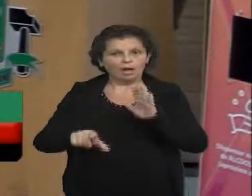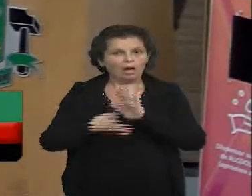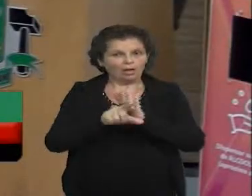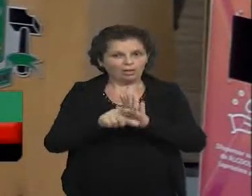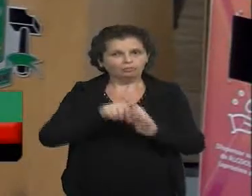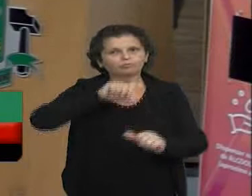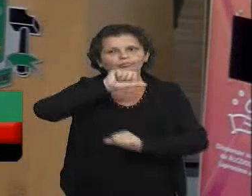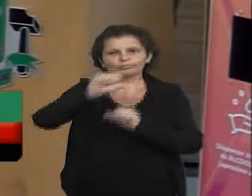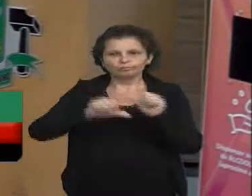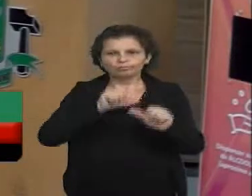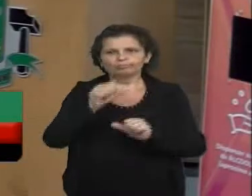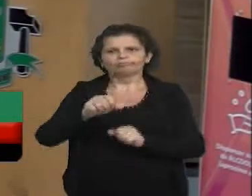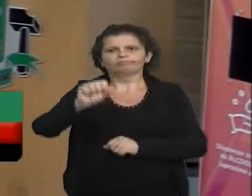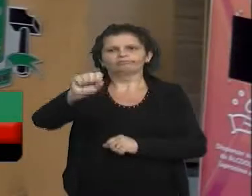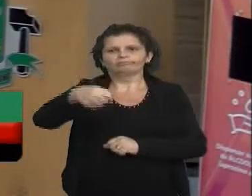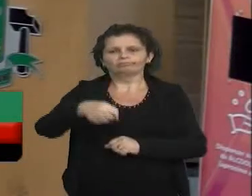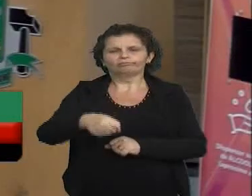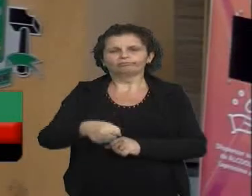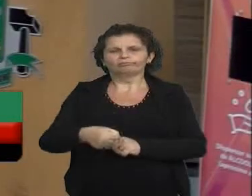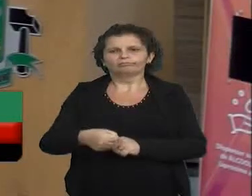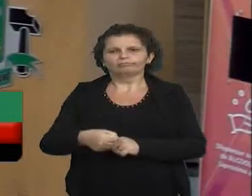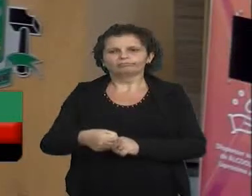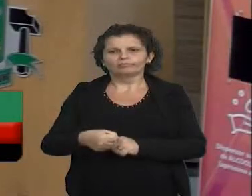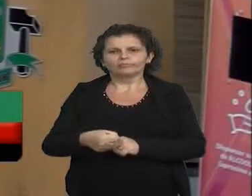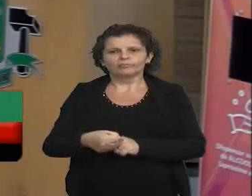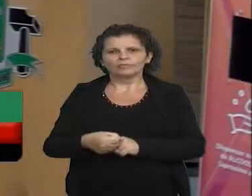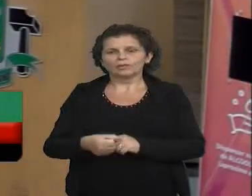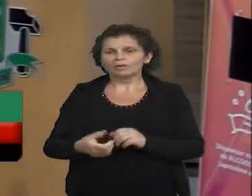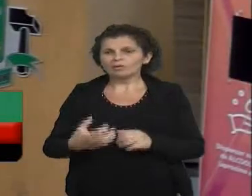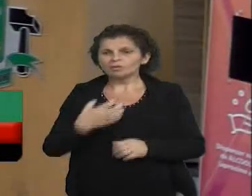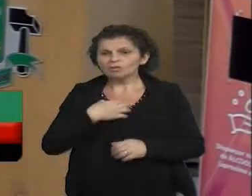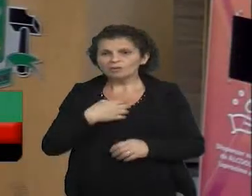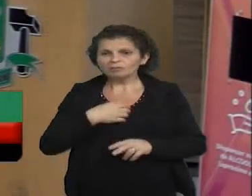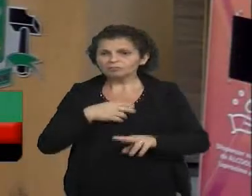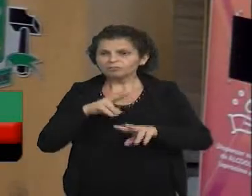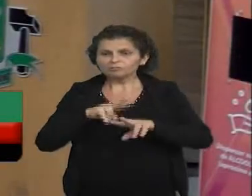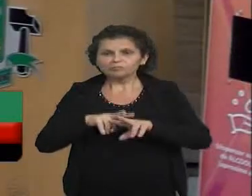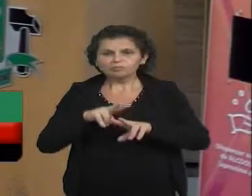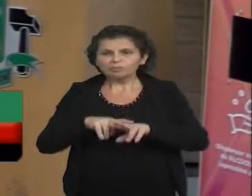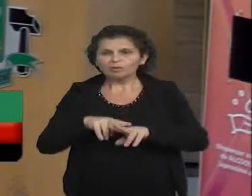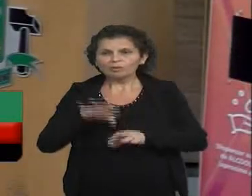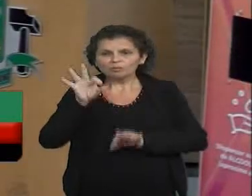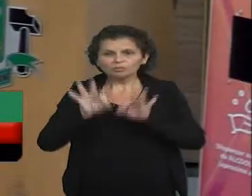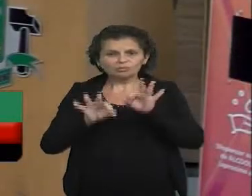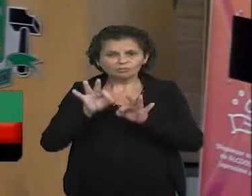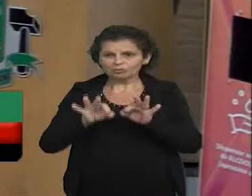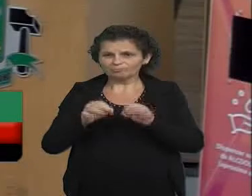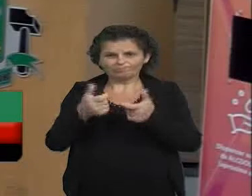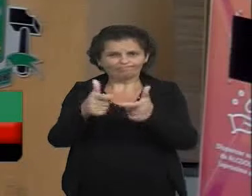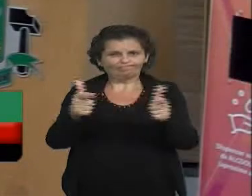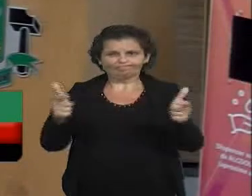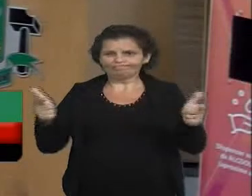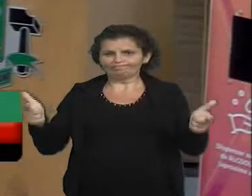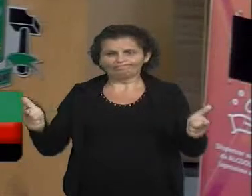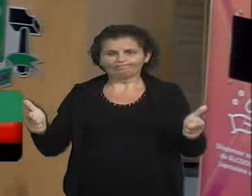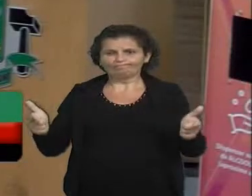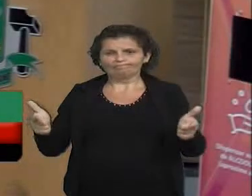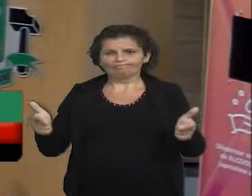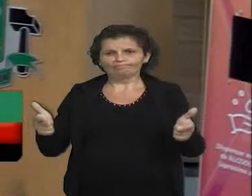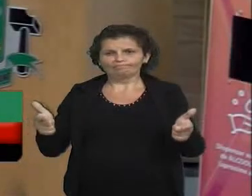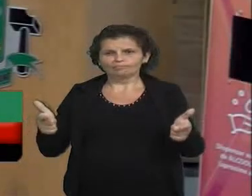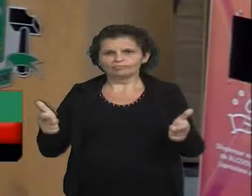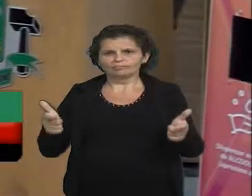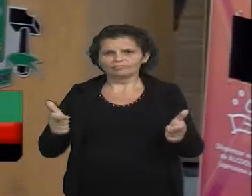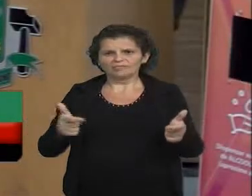assim. Tem que mudar a lei. Isso é o tipo de crime que não tem discussão.